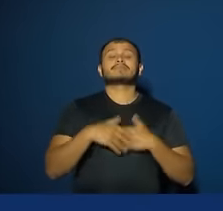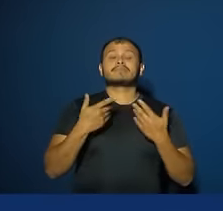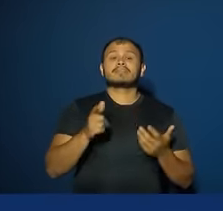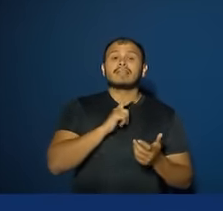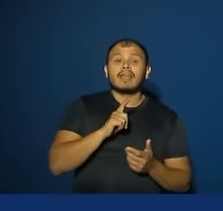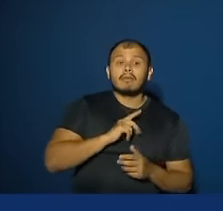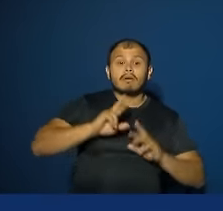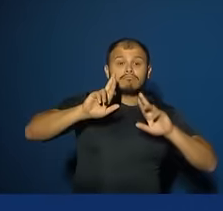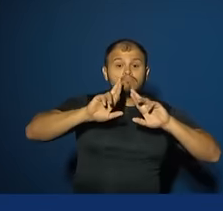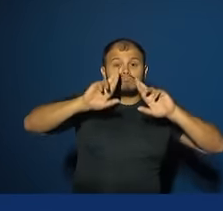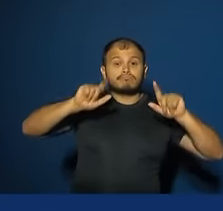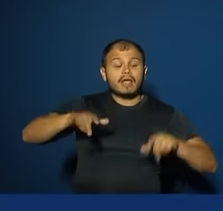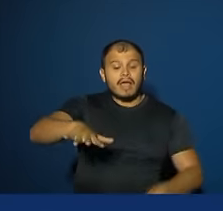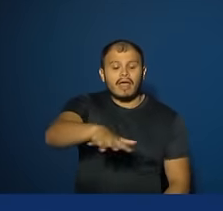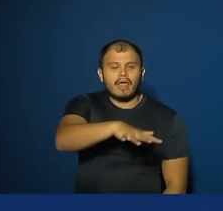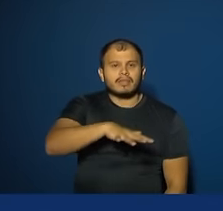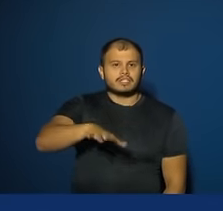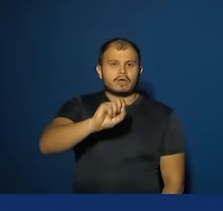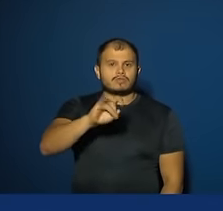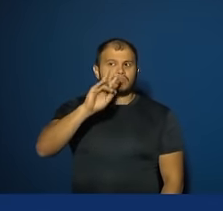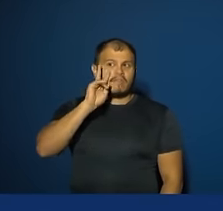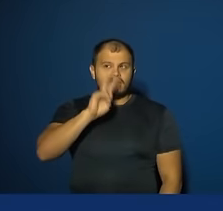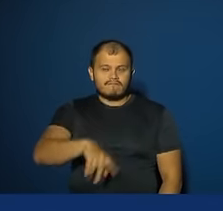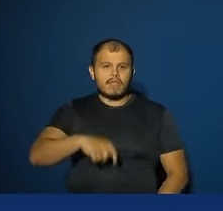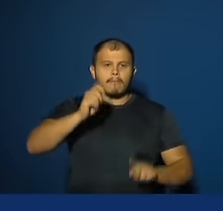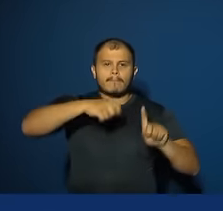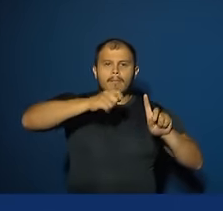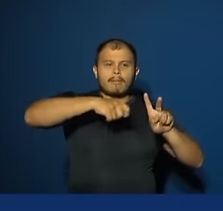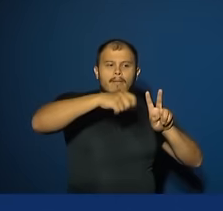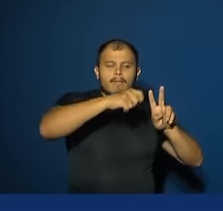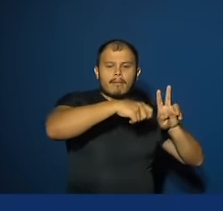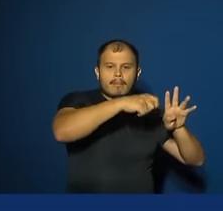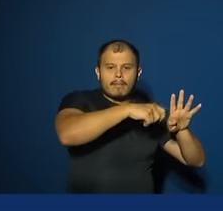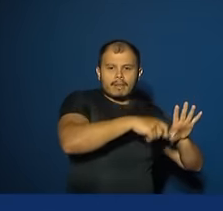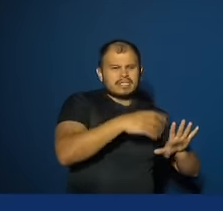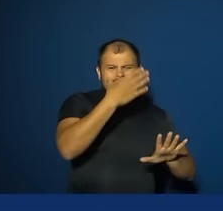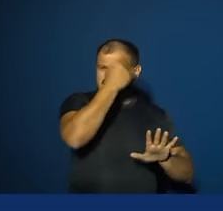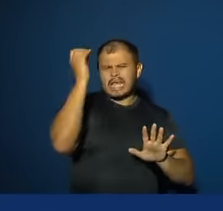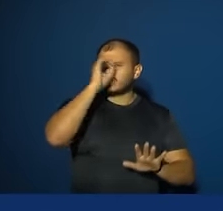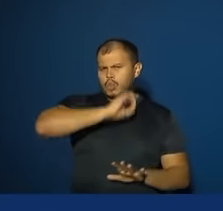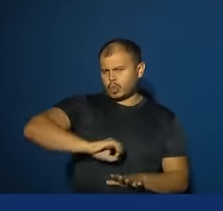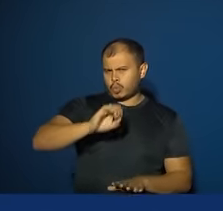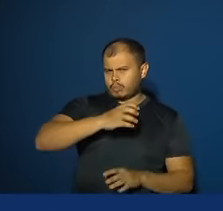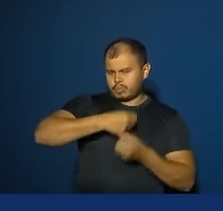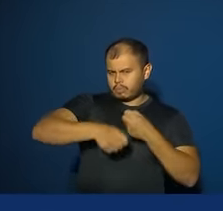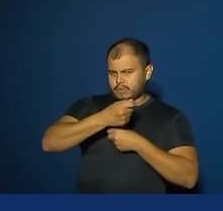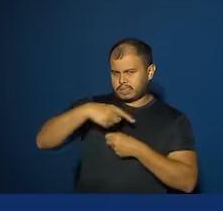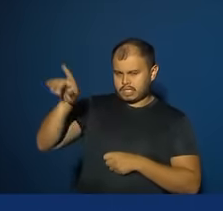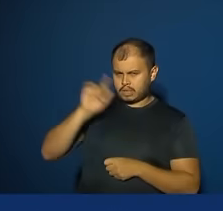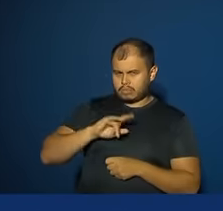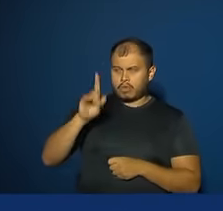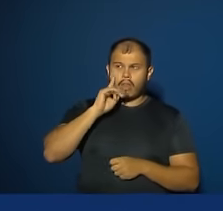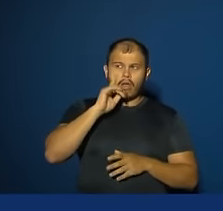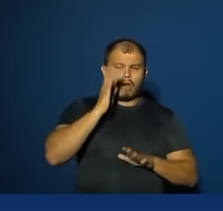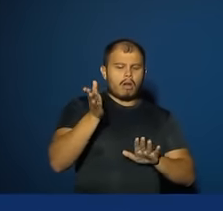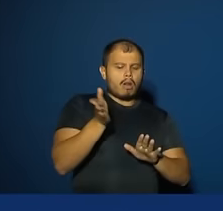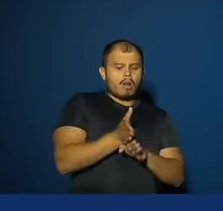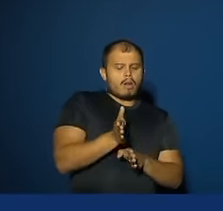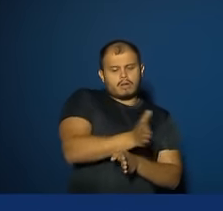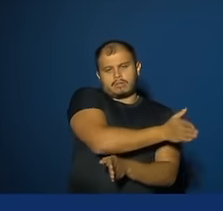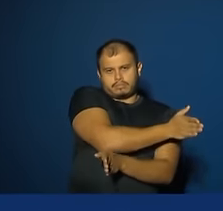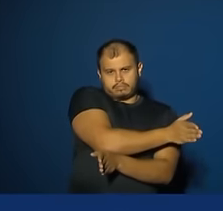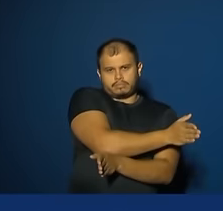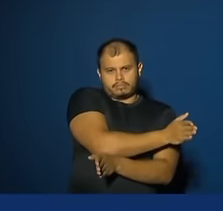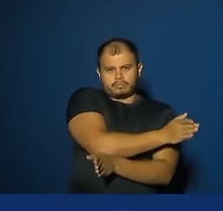na região se você olhar os últimos 24 meses esquece o início de outubro do ano passado e eu vou explicar por que eu acho